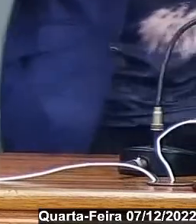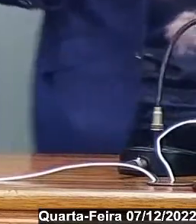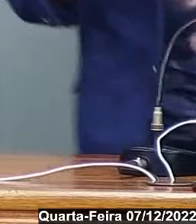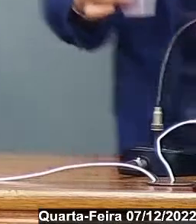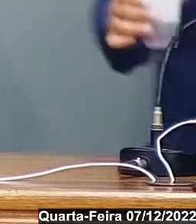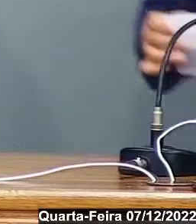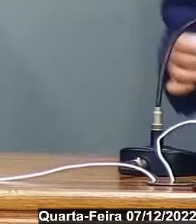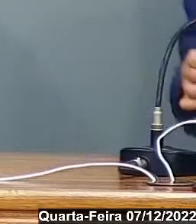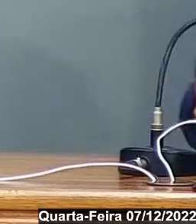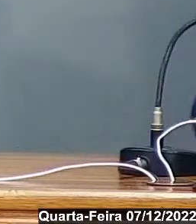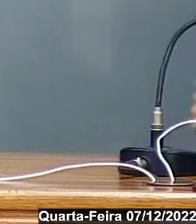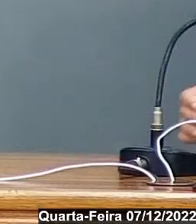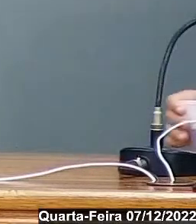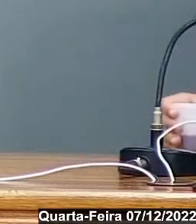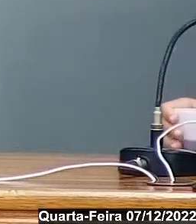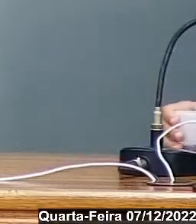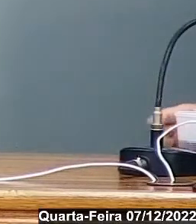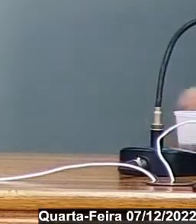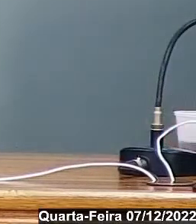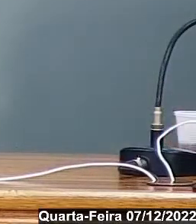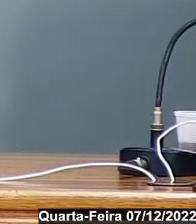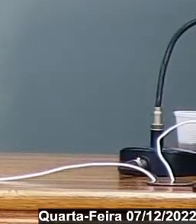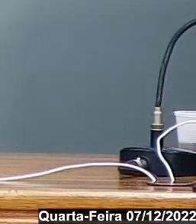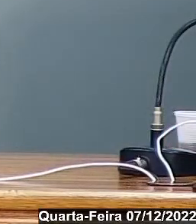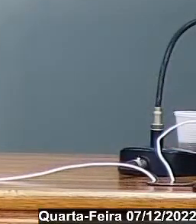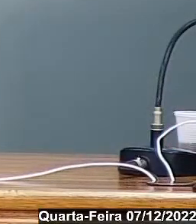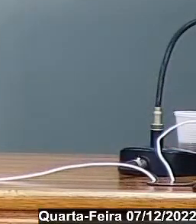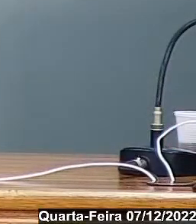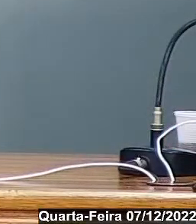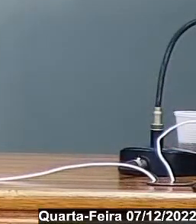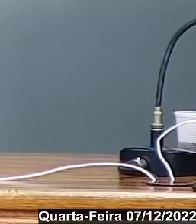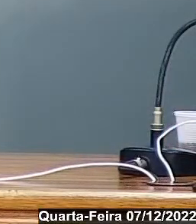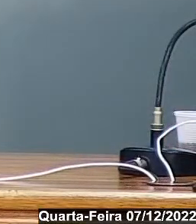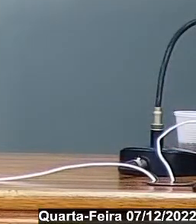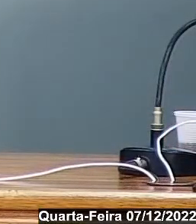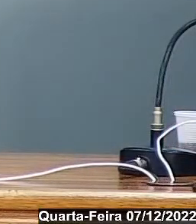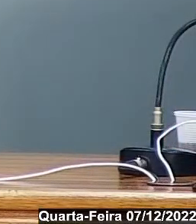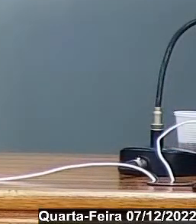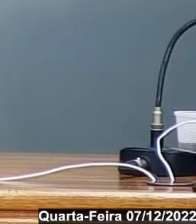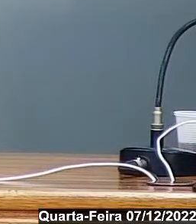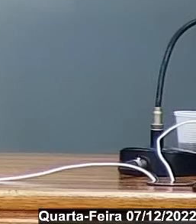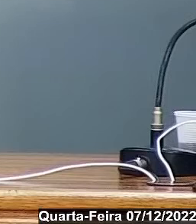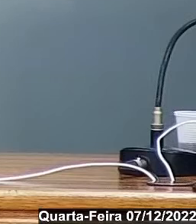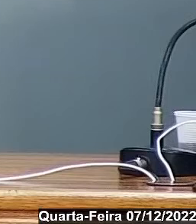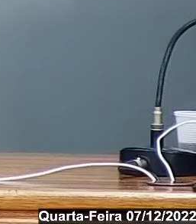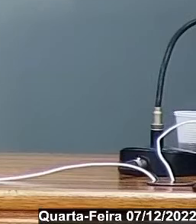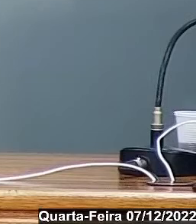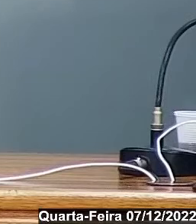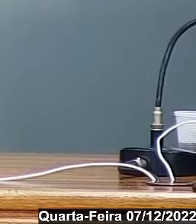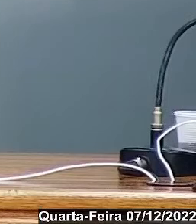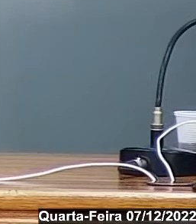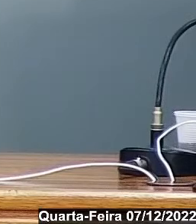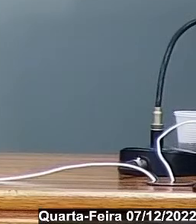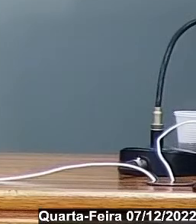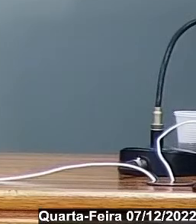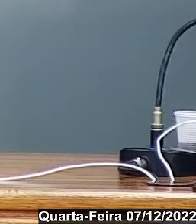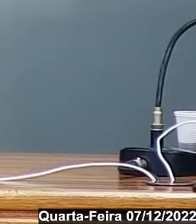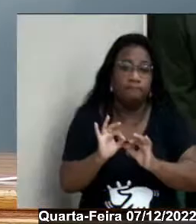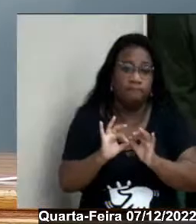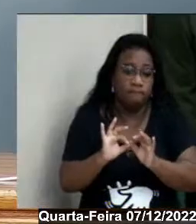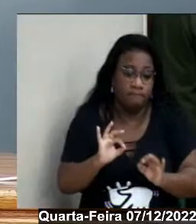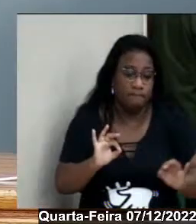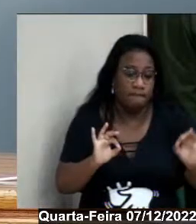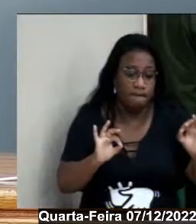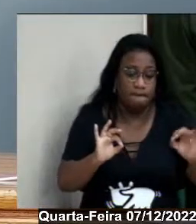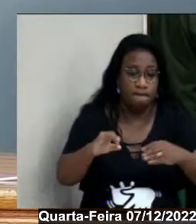Casa da Conceição. Projeto de lei número 81/2022, autoria do vereador Abel Rodrigues Arantes, dispõe sobre a denominação